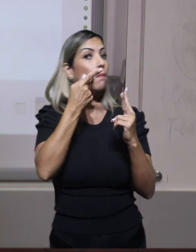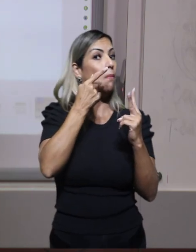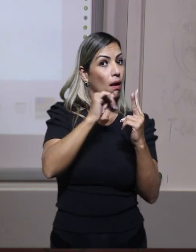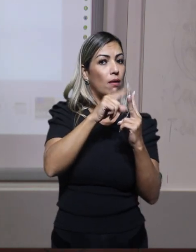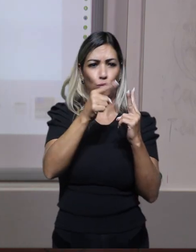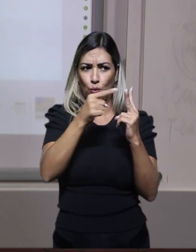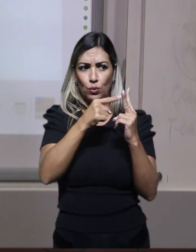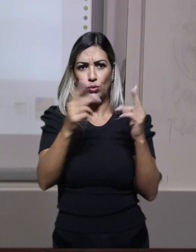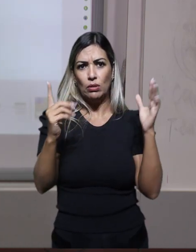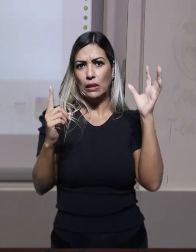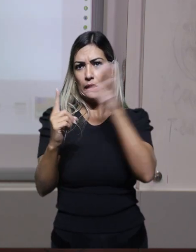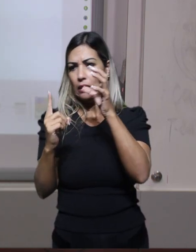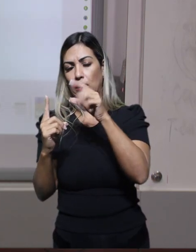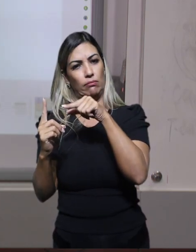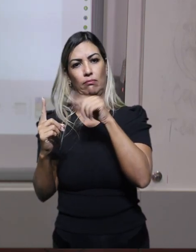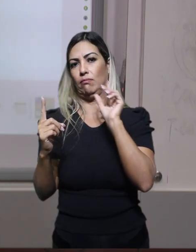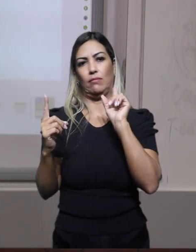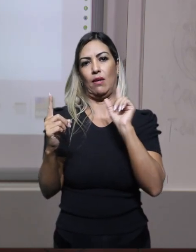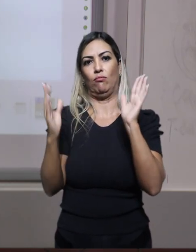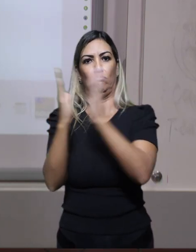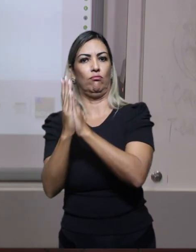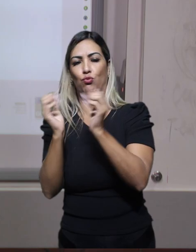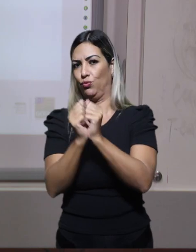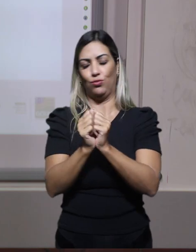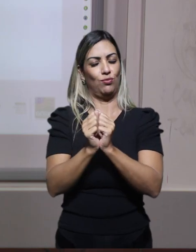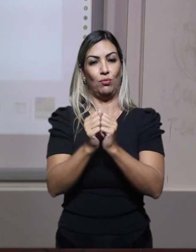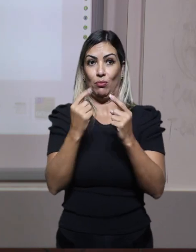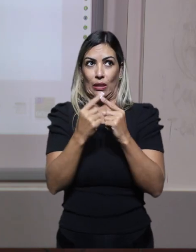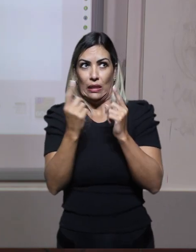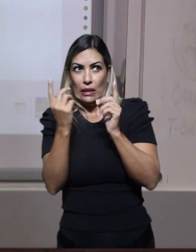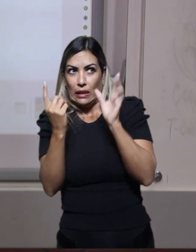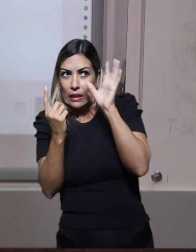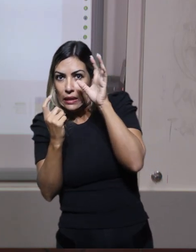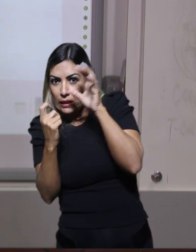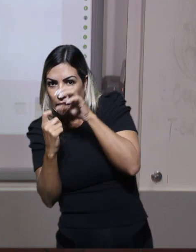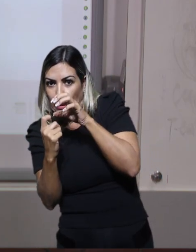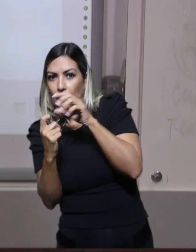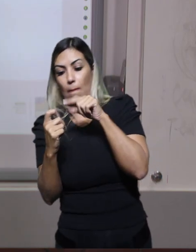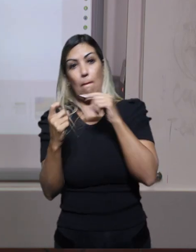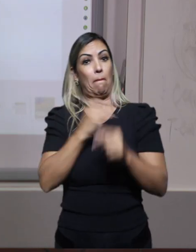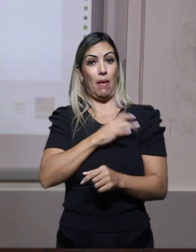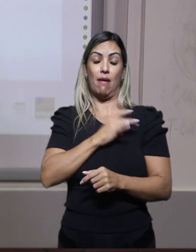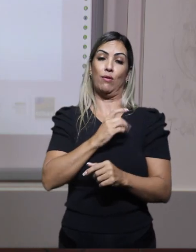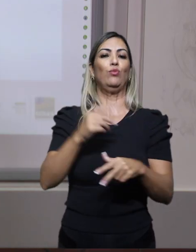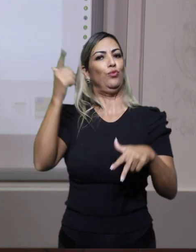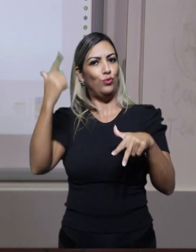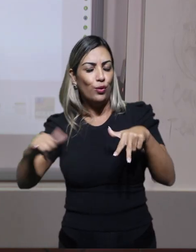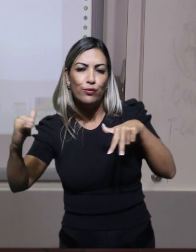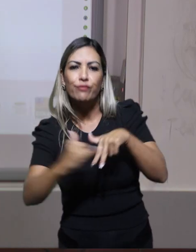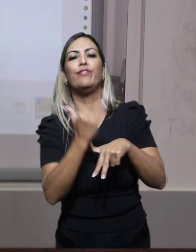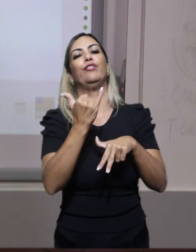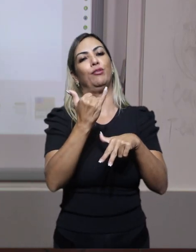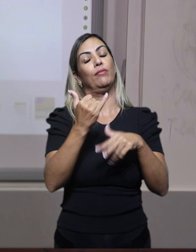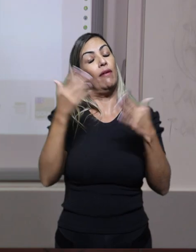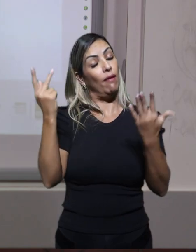essa mãe para confrontá-los, porque pode ser que ela seja revitimizada e